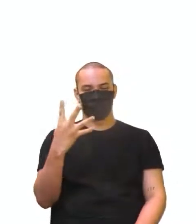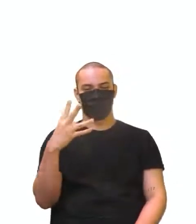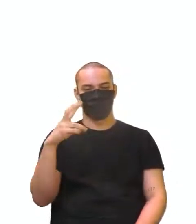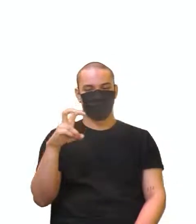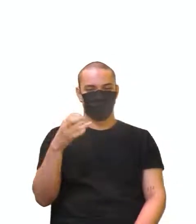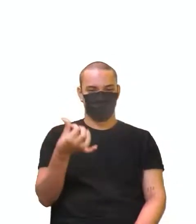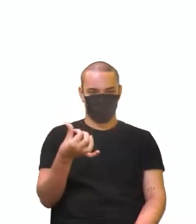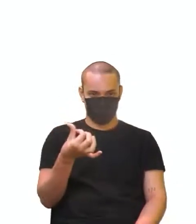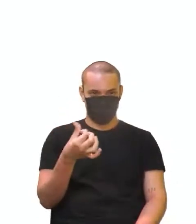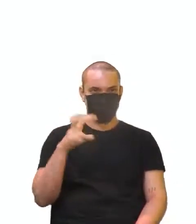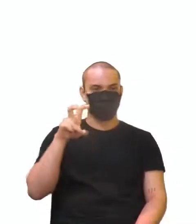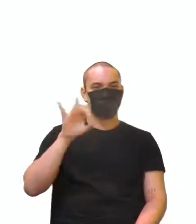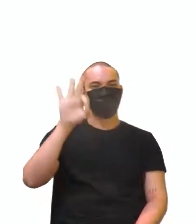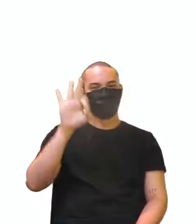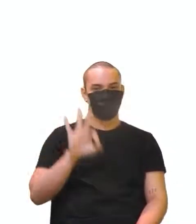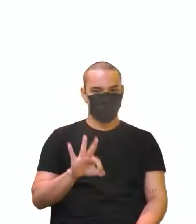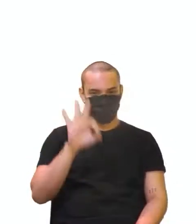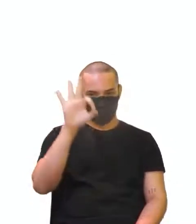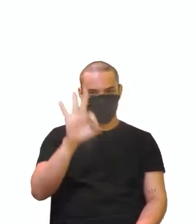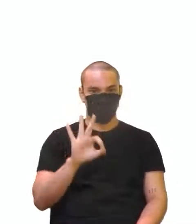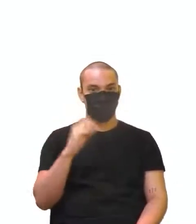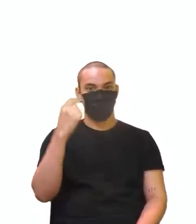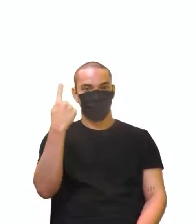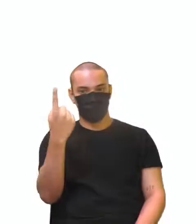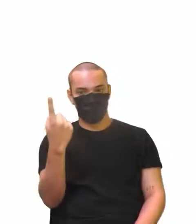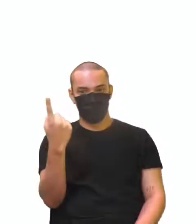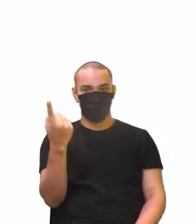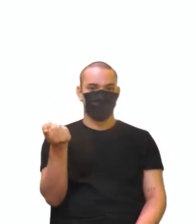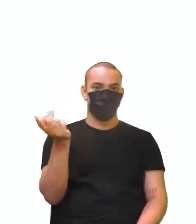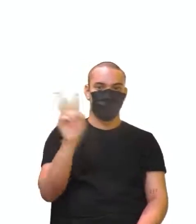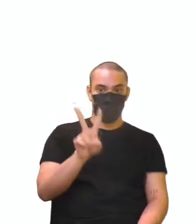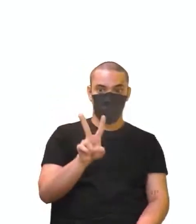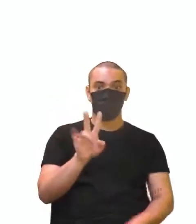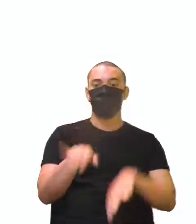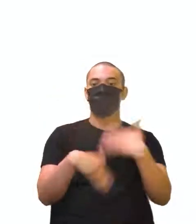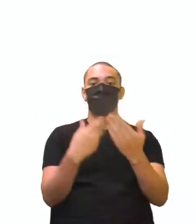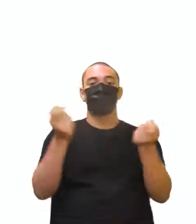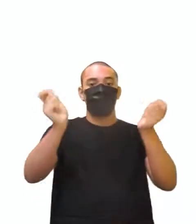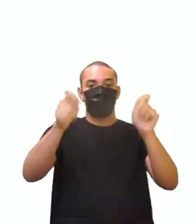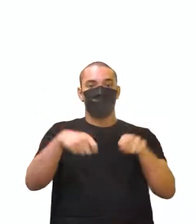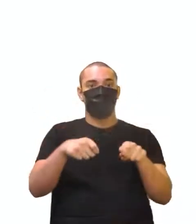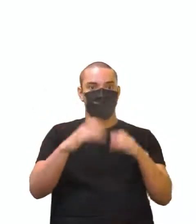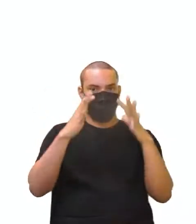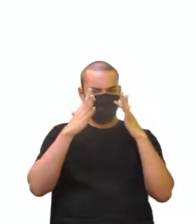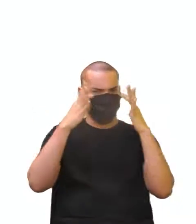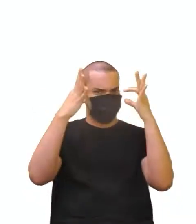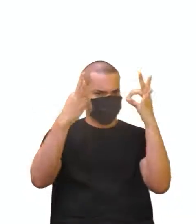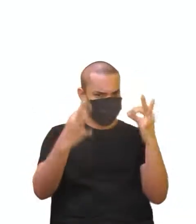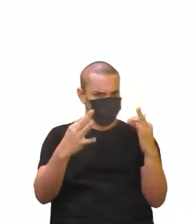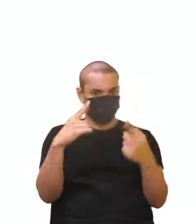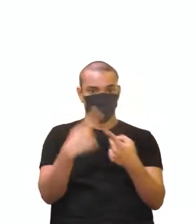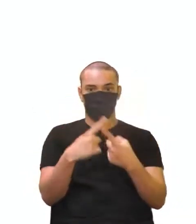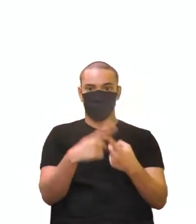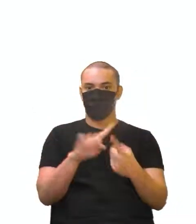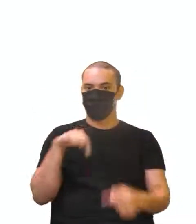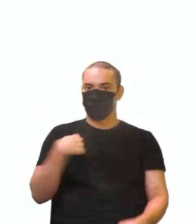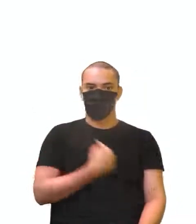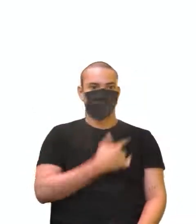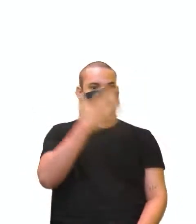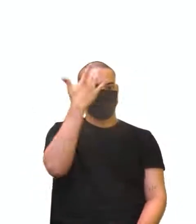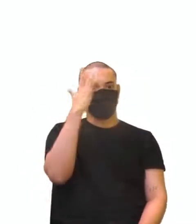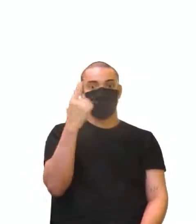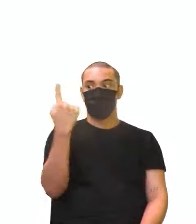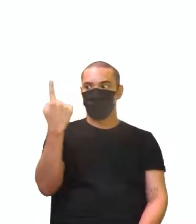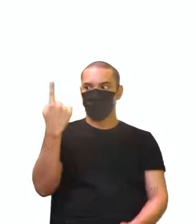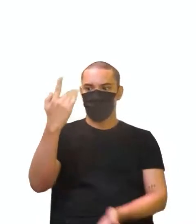é 50%, ou 1 sobre 2. A possibilidade, presta atenção, que a gente não, um evento não vai